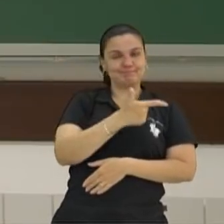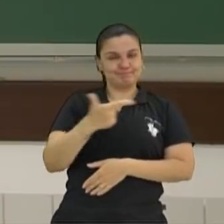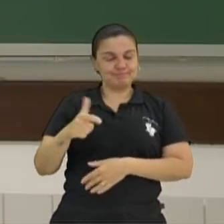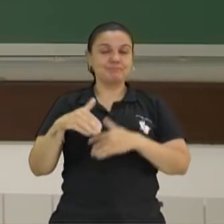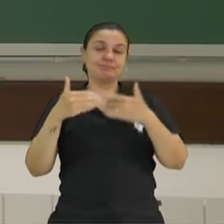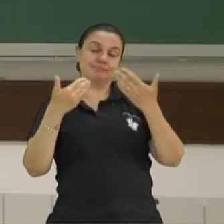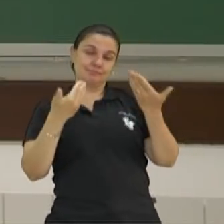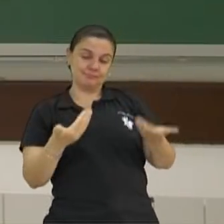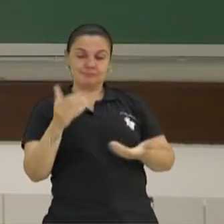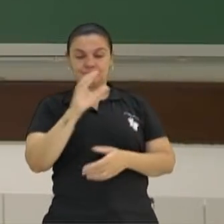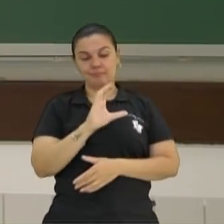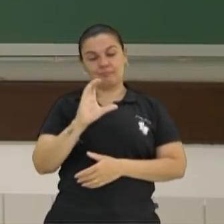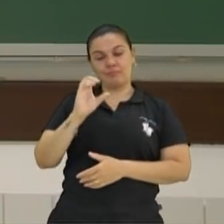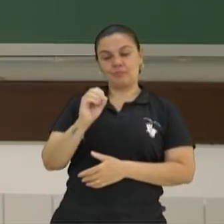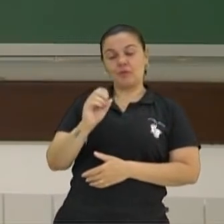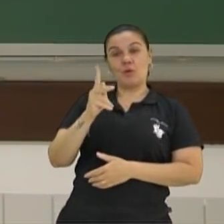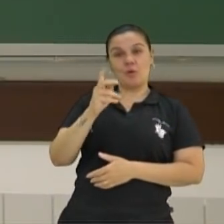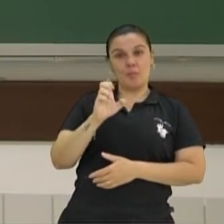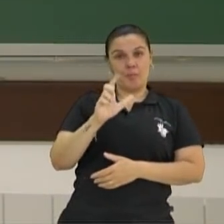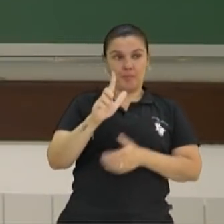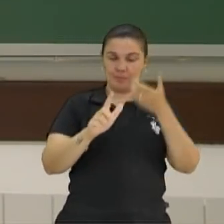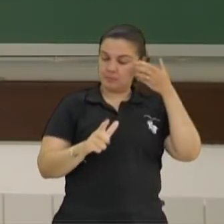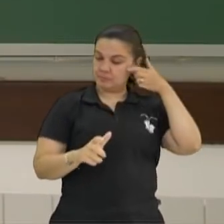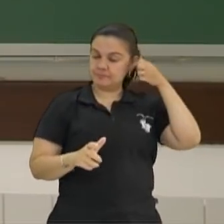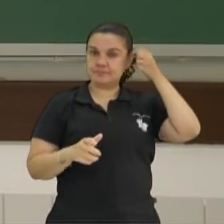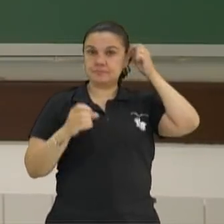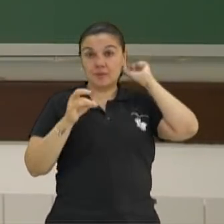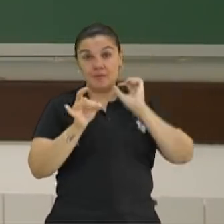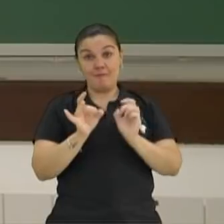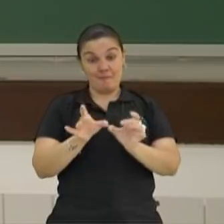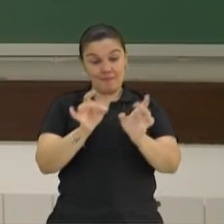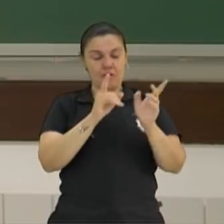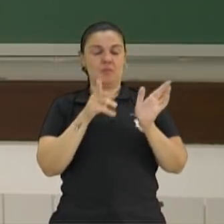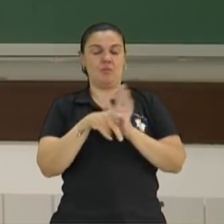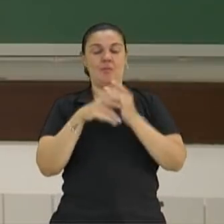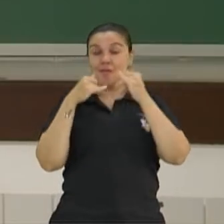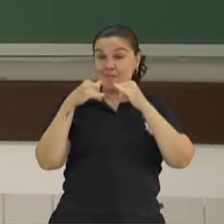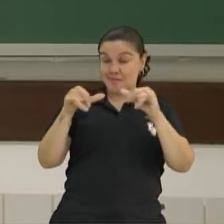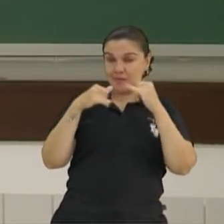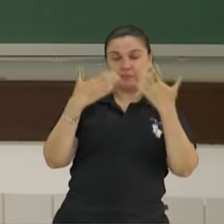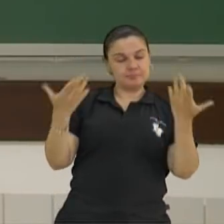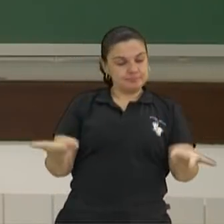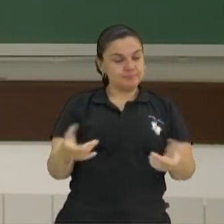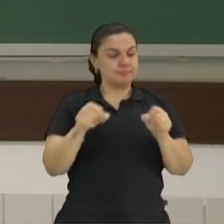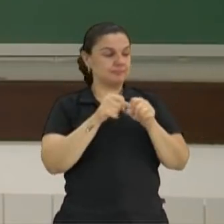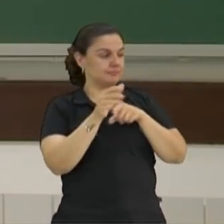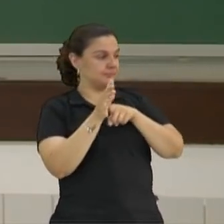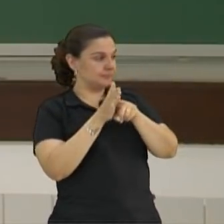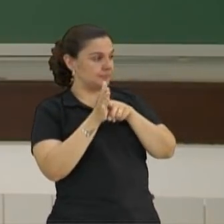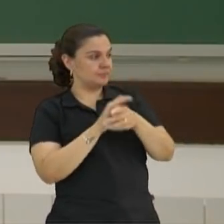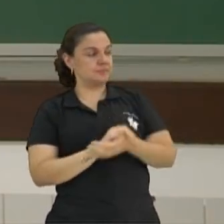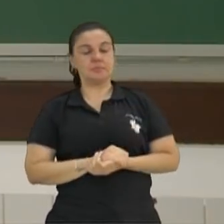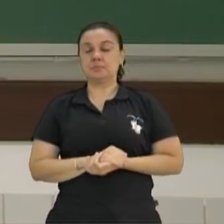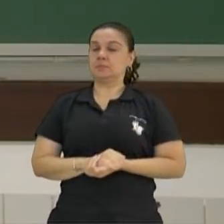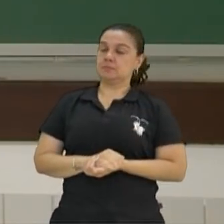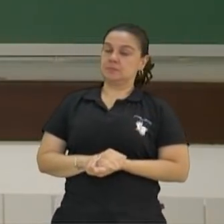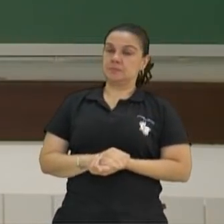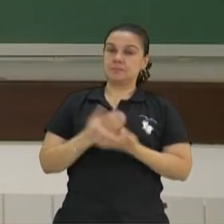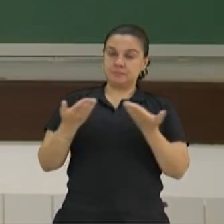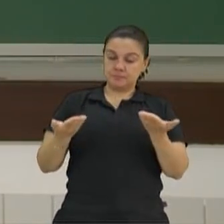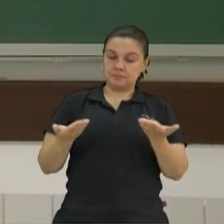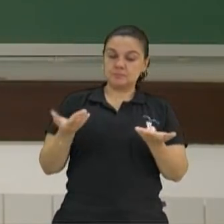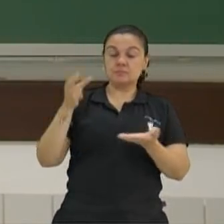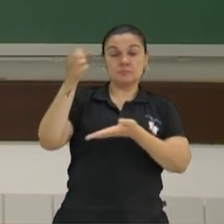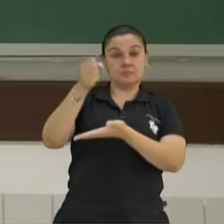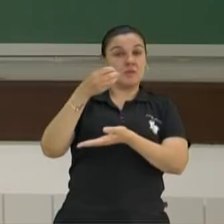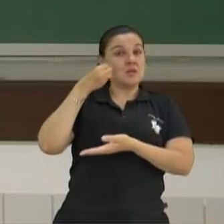aí a companhia que é responsável pela comercialização da eletricidade submeteu a essa